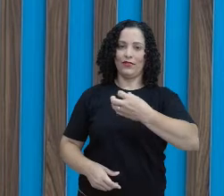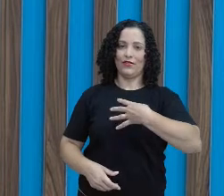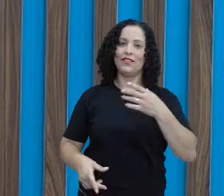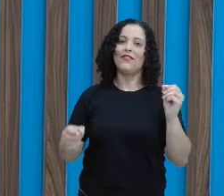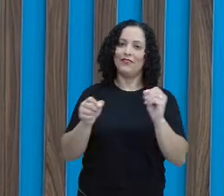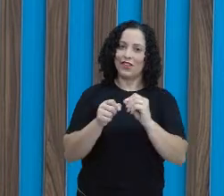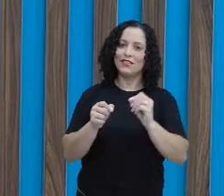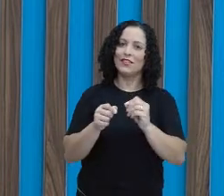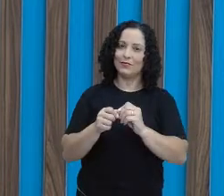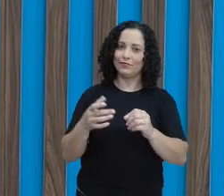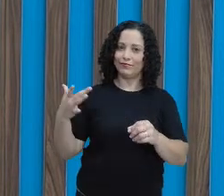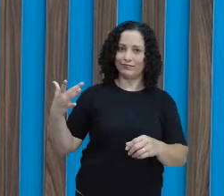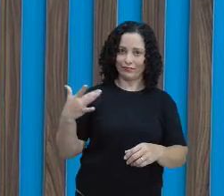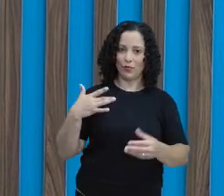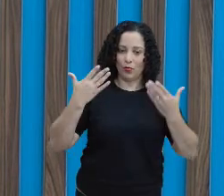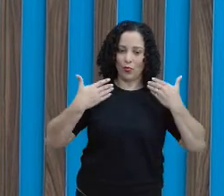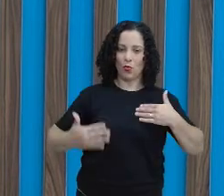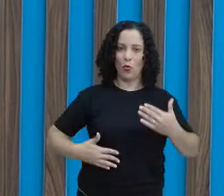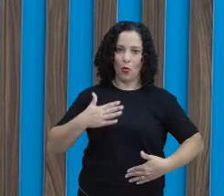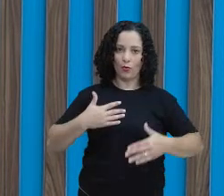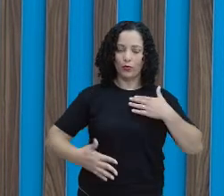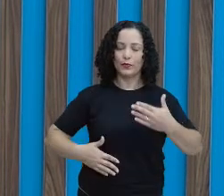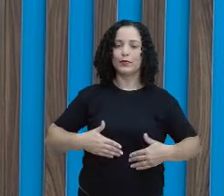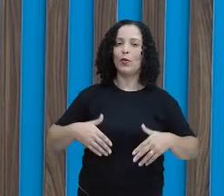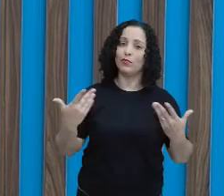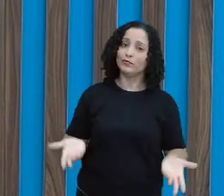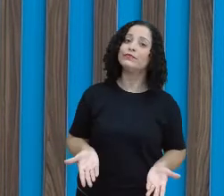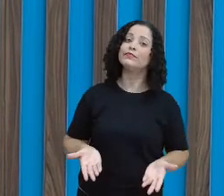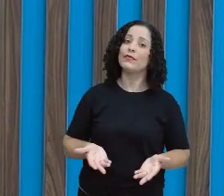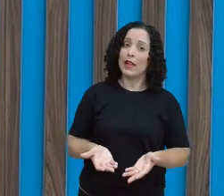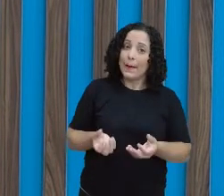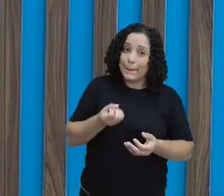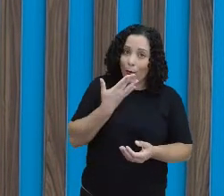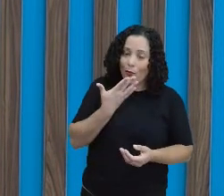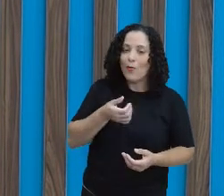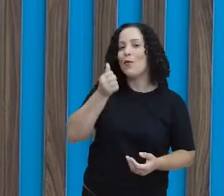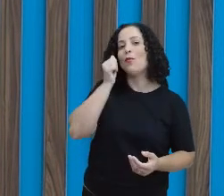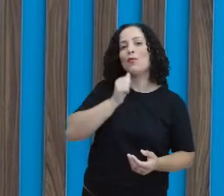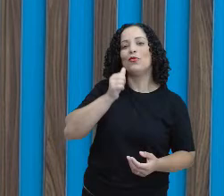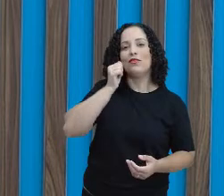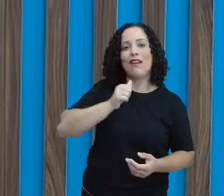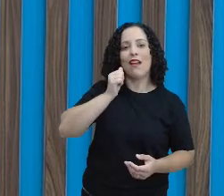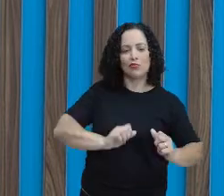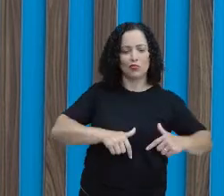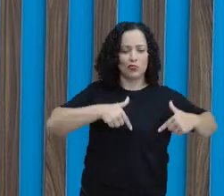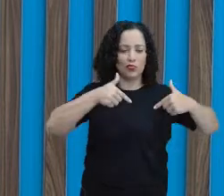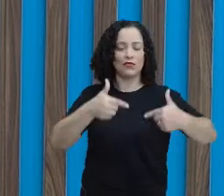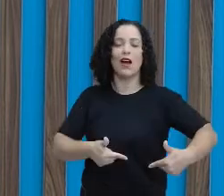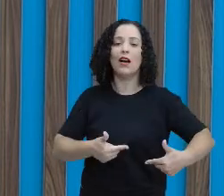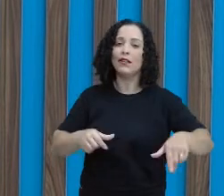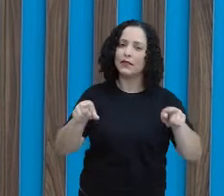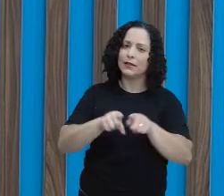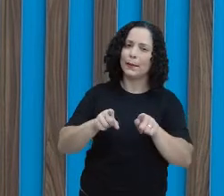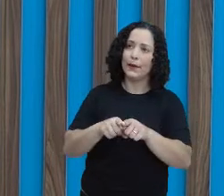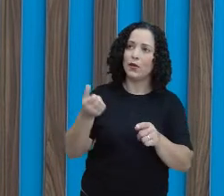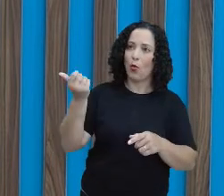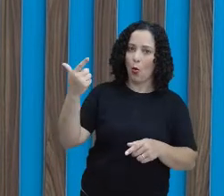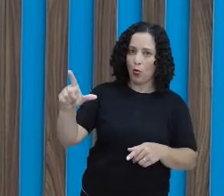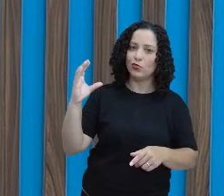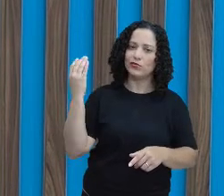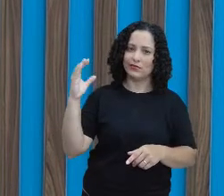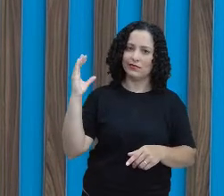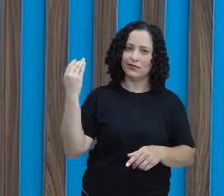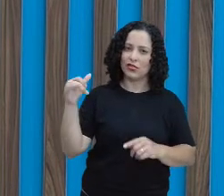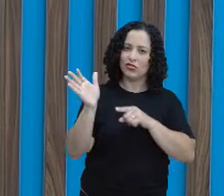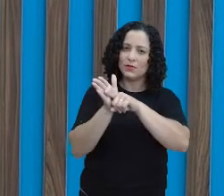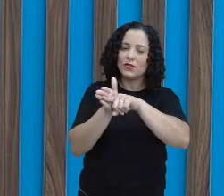né, pessoal? Então, graças a uma mulher, né, a Marie Curie, que a gente tem aí a questão Claro que outros cientistas foram aprimorando,